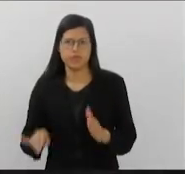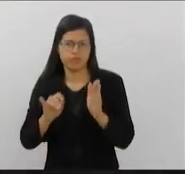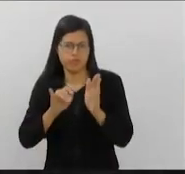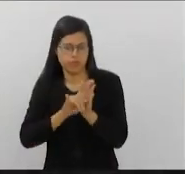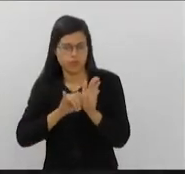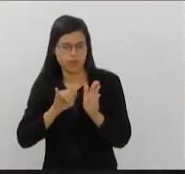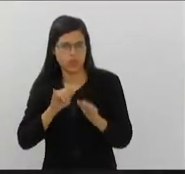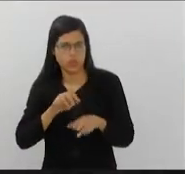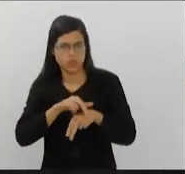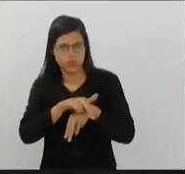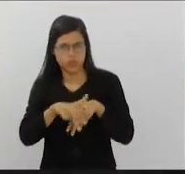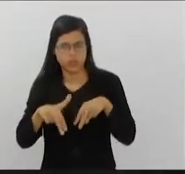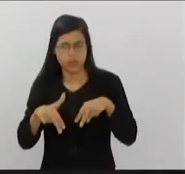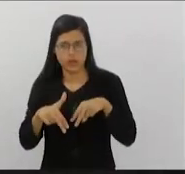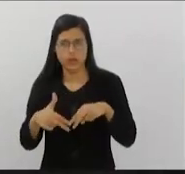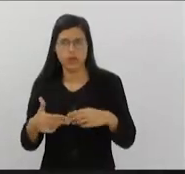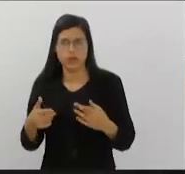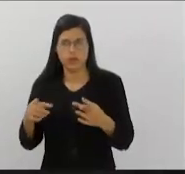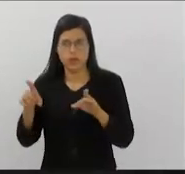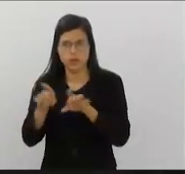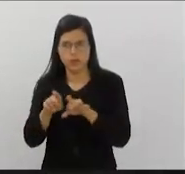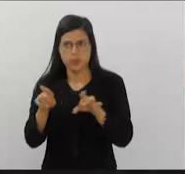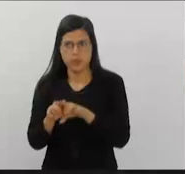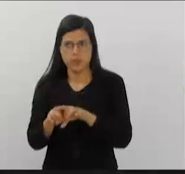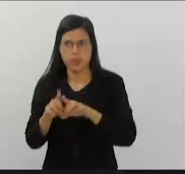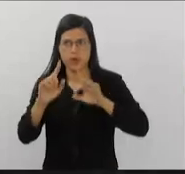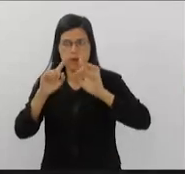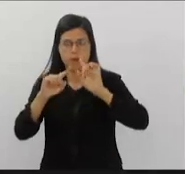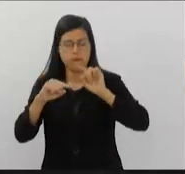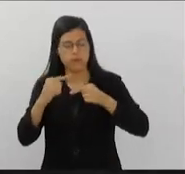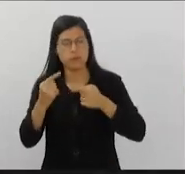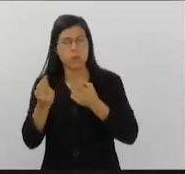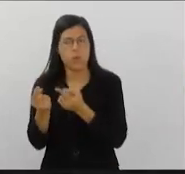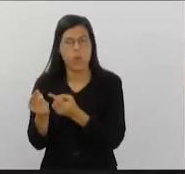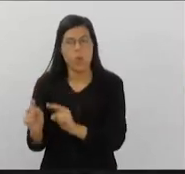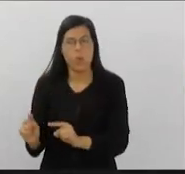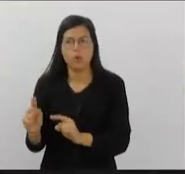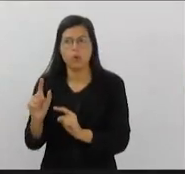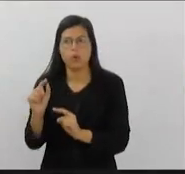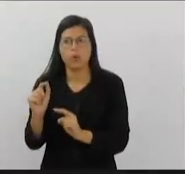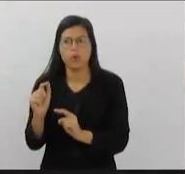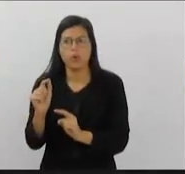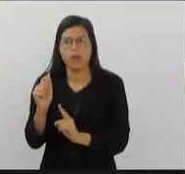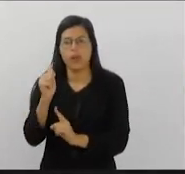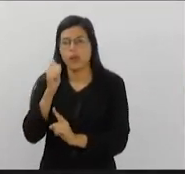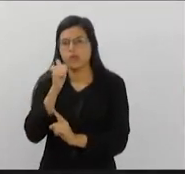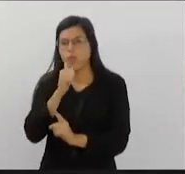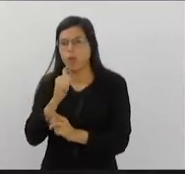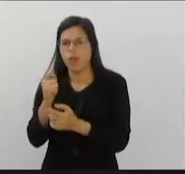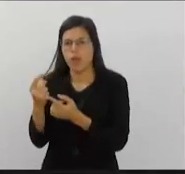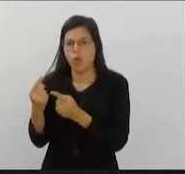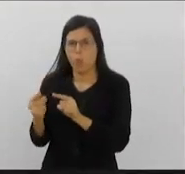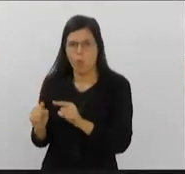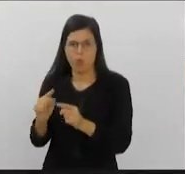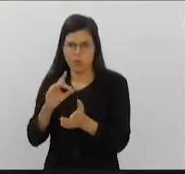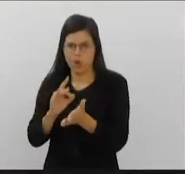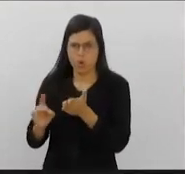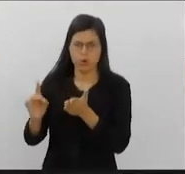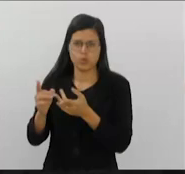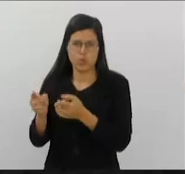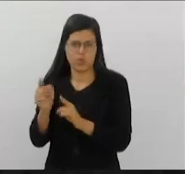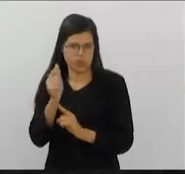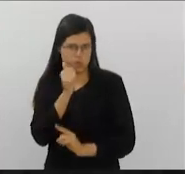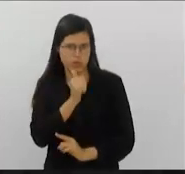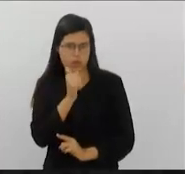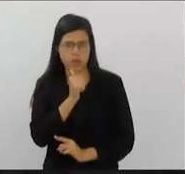gênero. Também avançam muito pouco no sentido do enfrentamento à misoginia estruturante, ou seja,